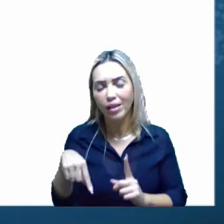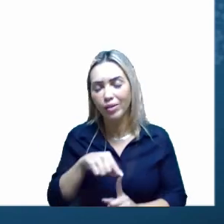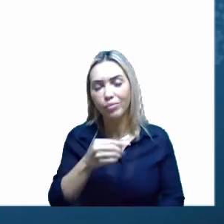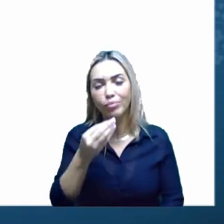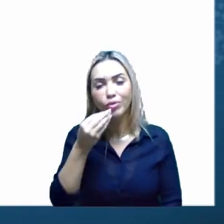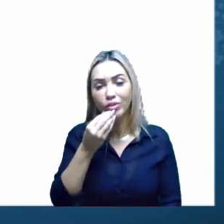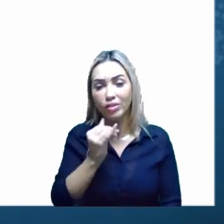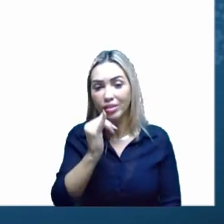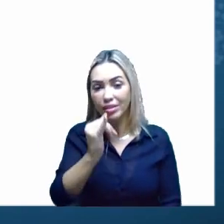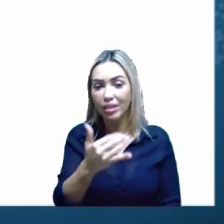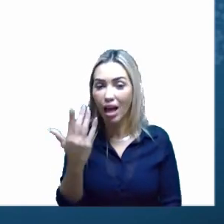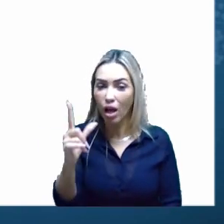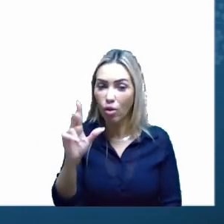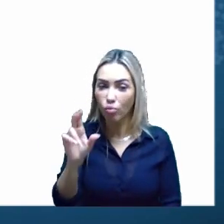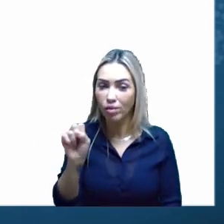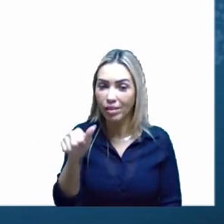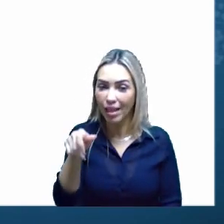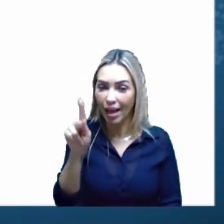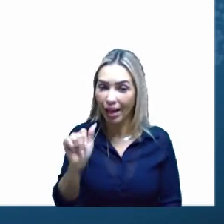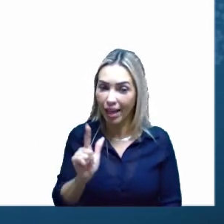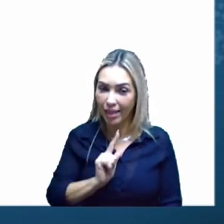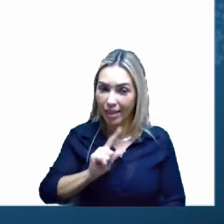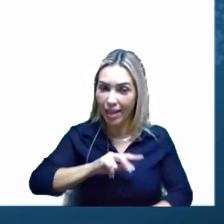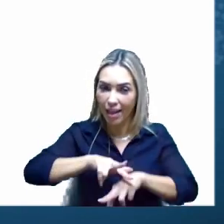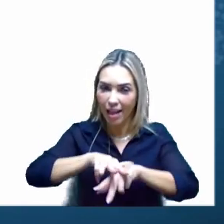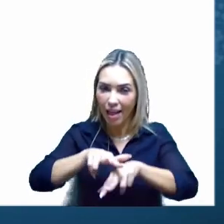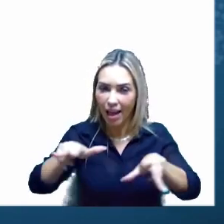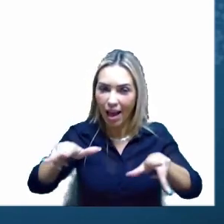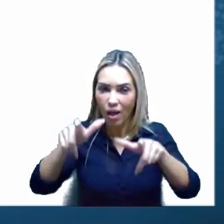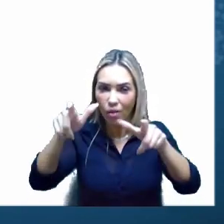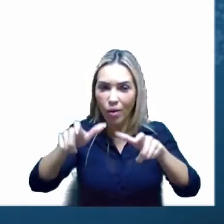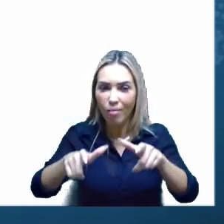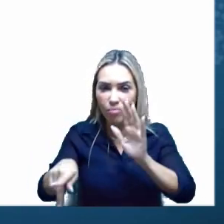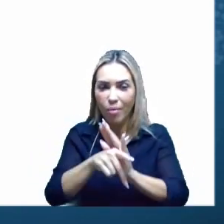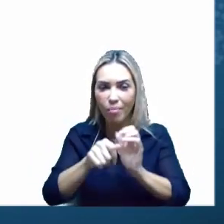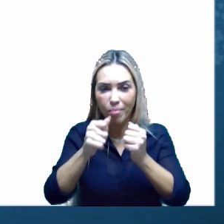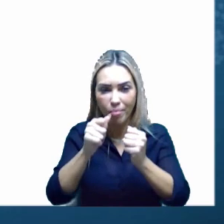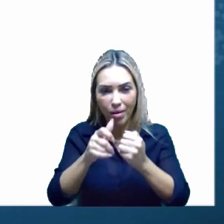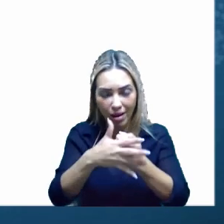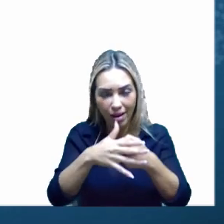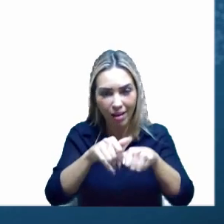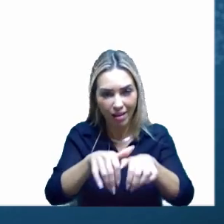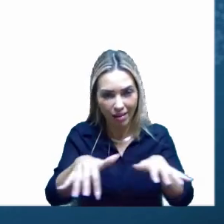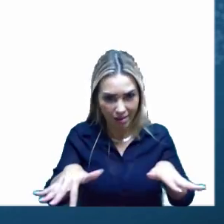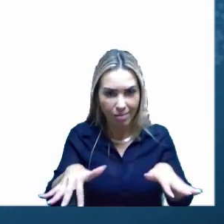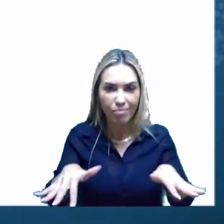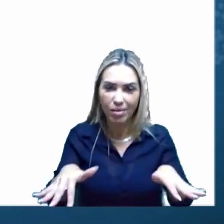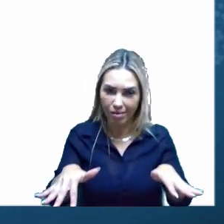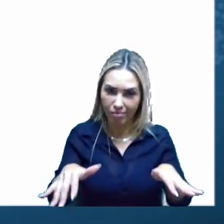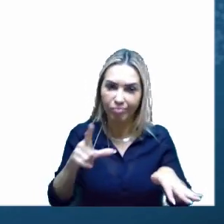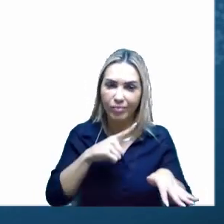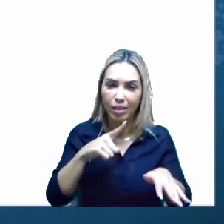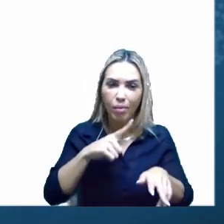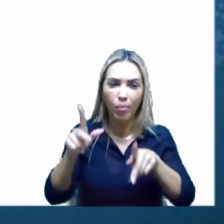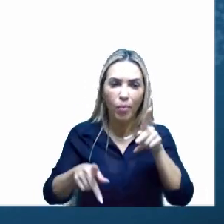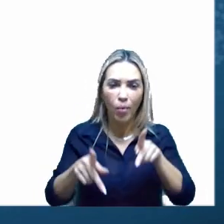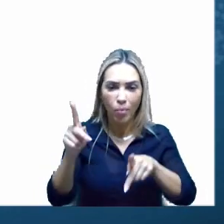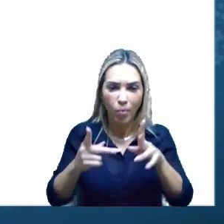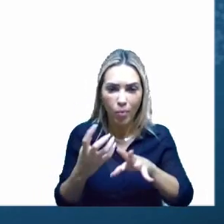que Lusaka tem todos os ingredientes para uma pandemia muito denso, em termos de